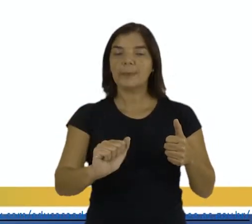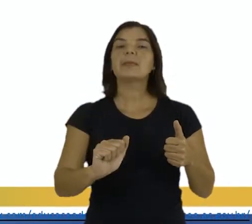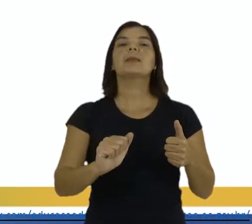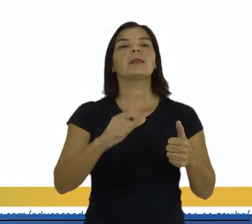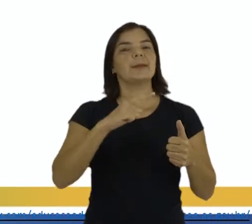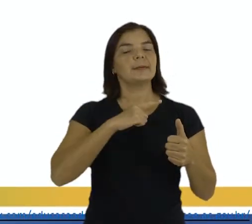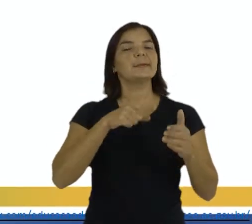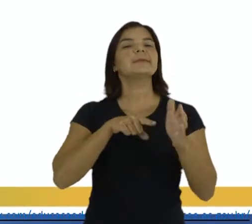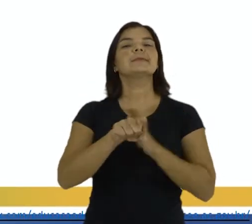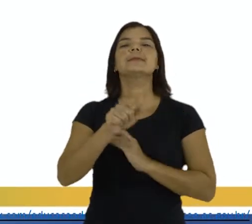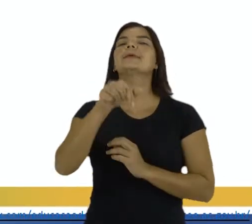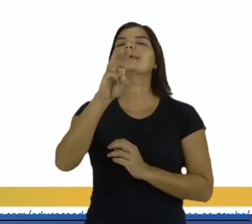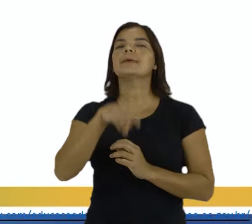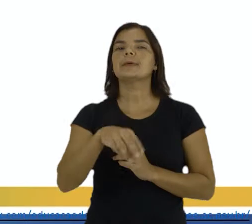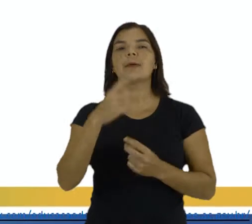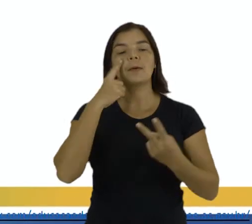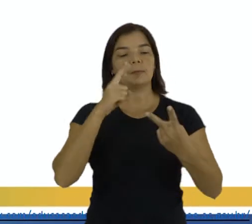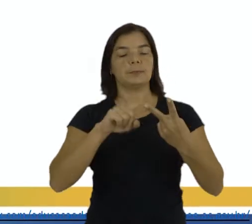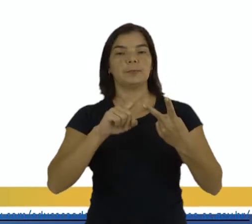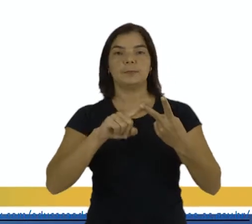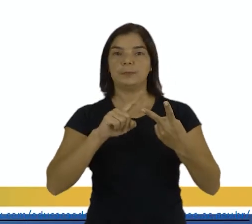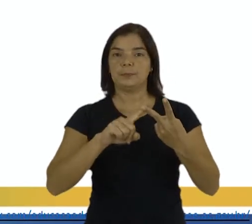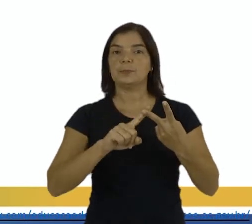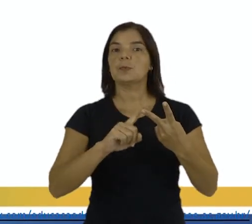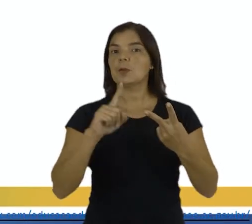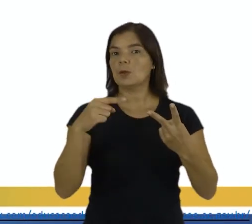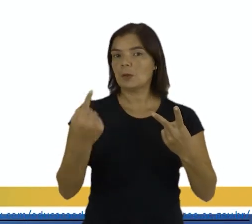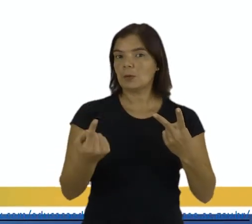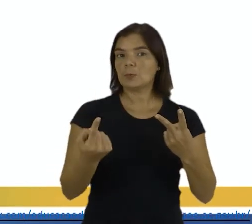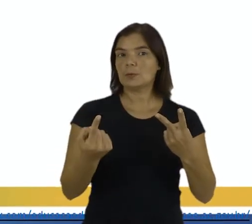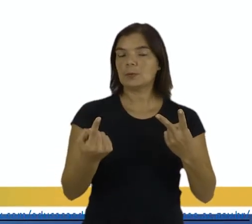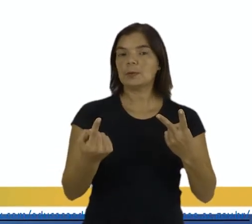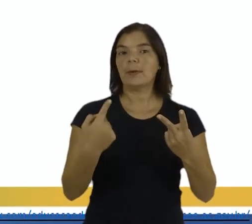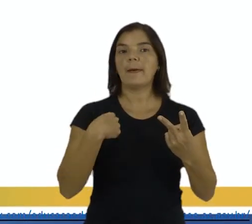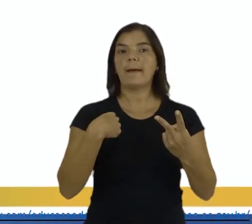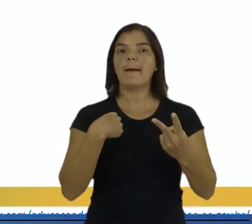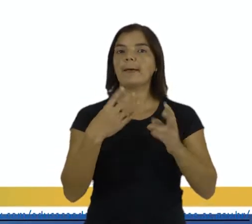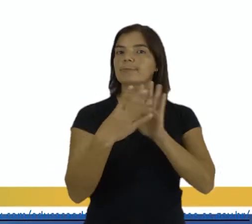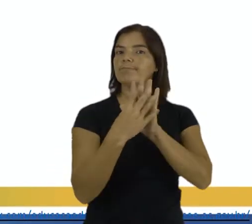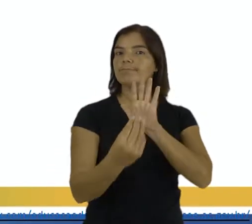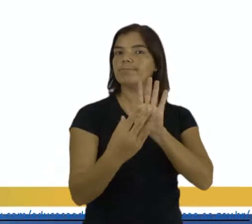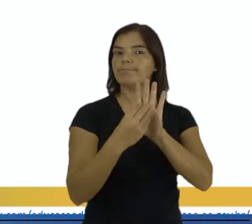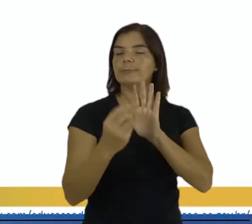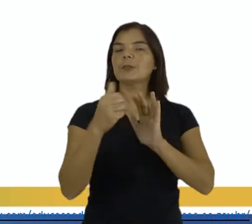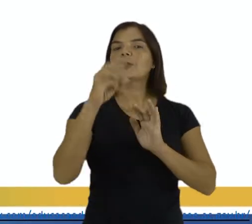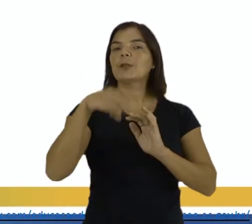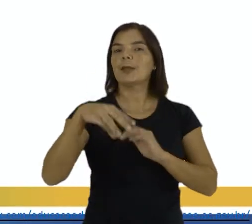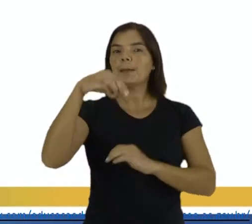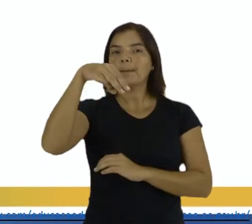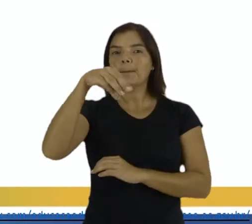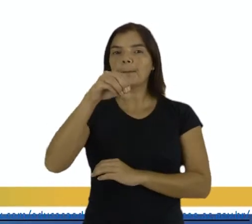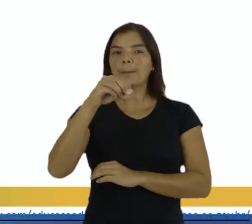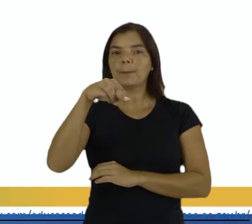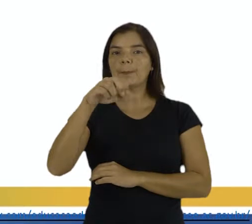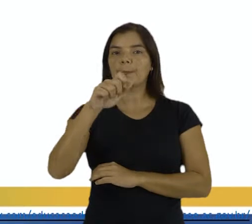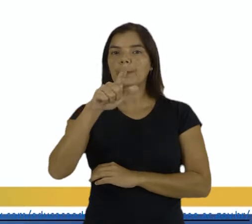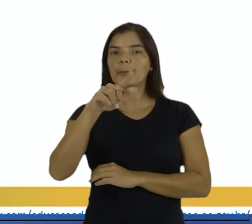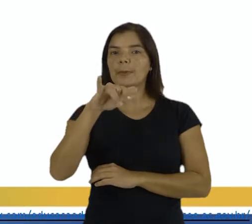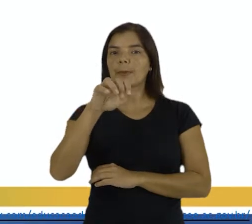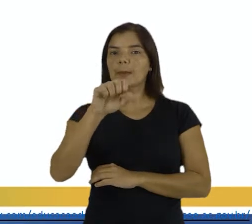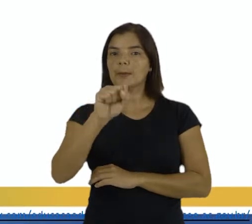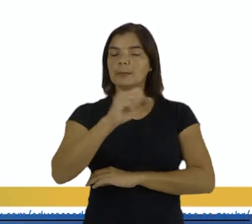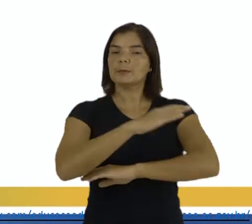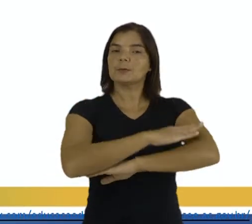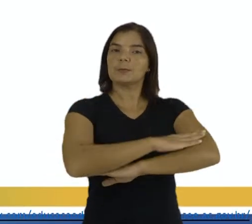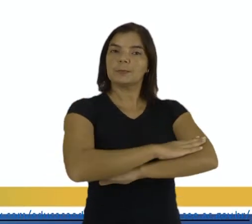temos a pergunta. Então você está vendo a personagem Mônica imitando a personagem Mona Lisa. E a